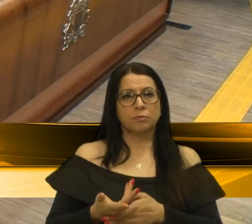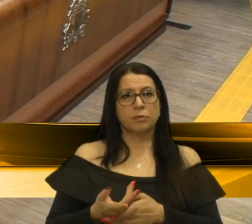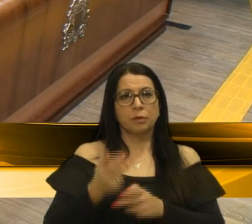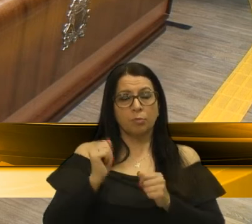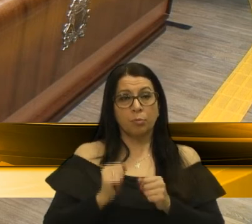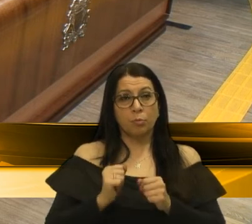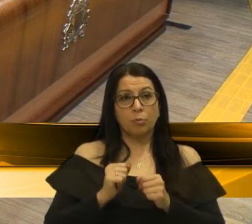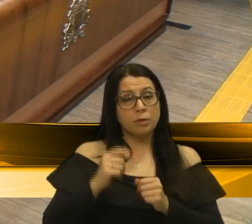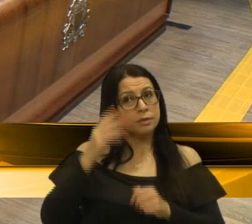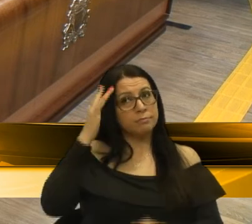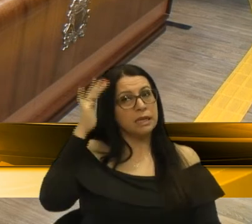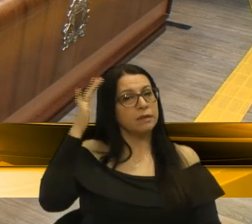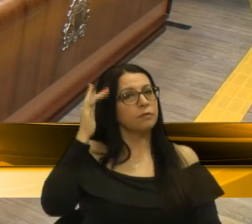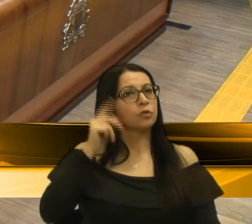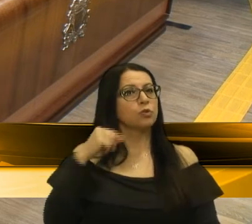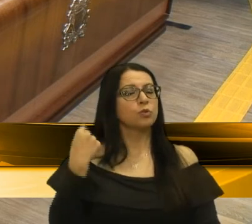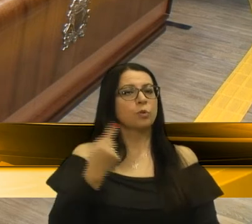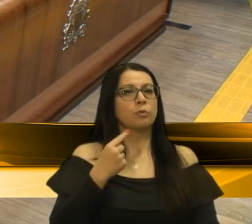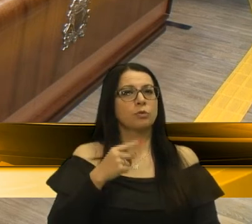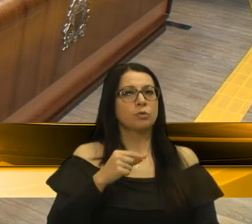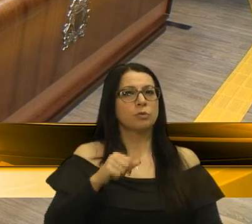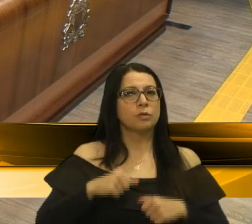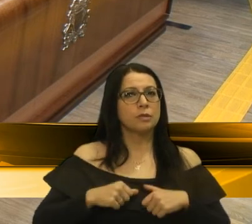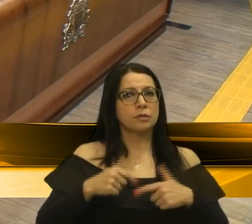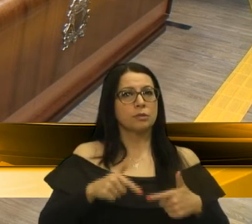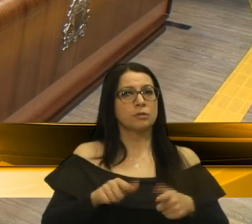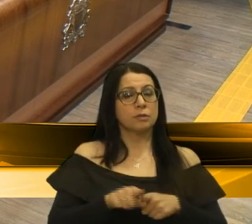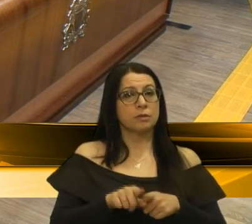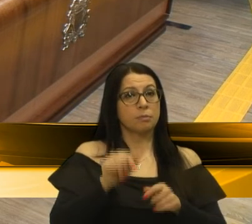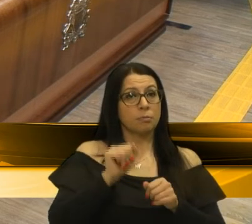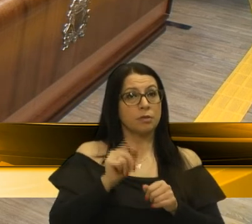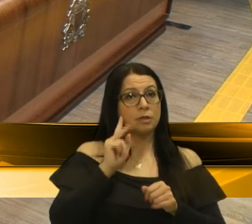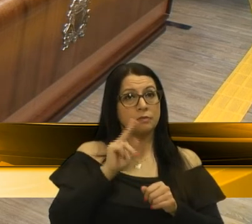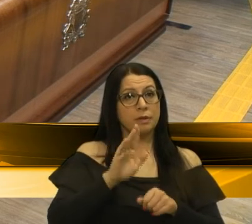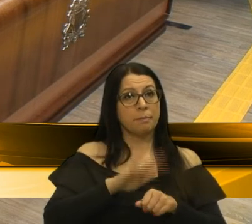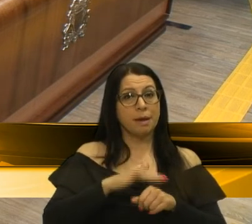possa refletir sobre os nossos atos e que a gente possa ter